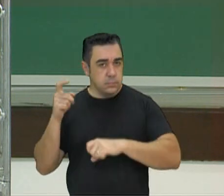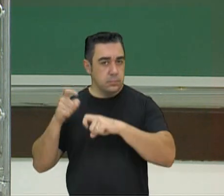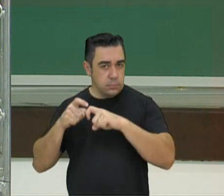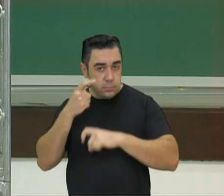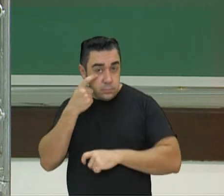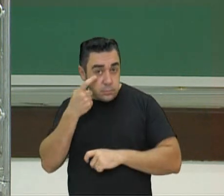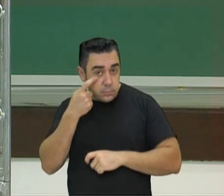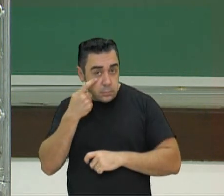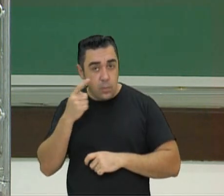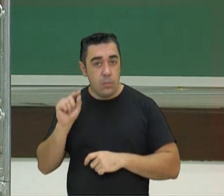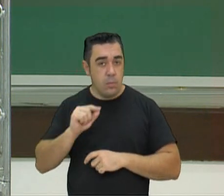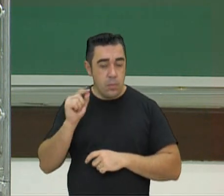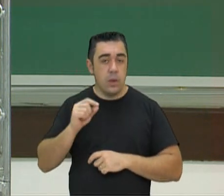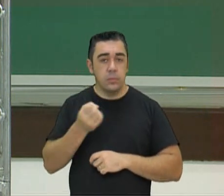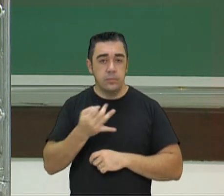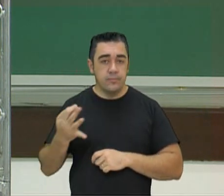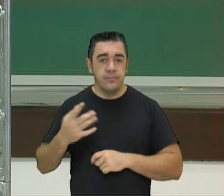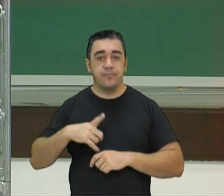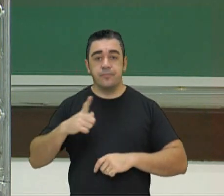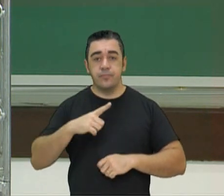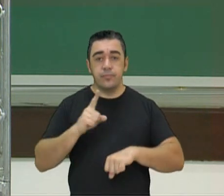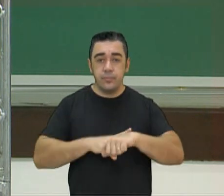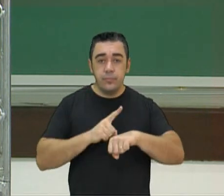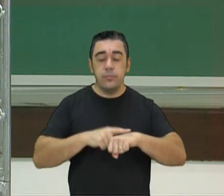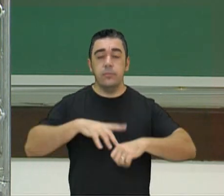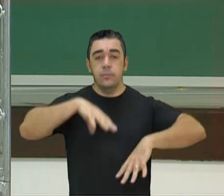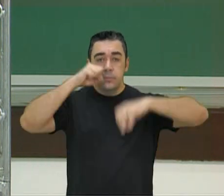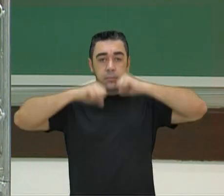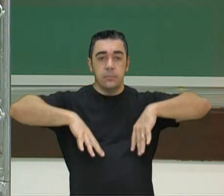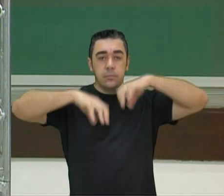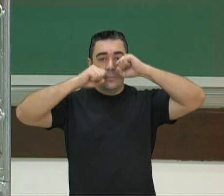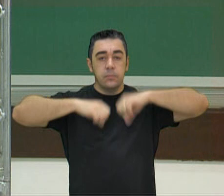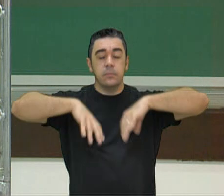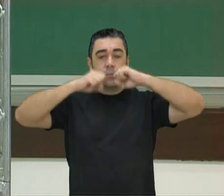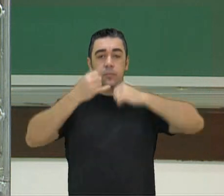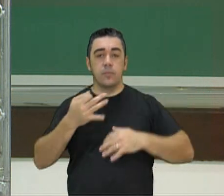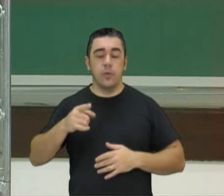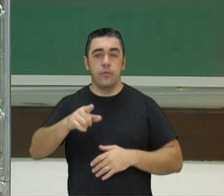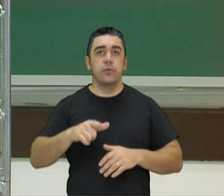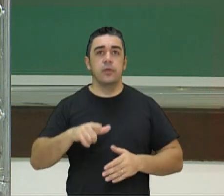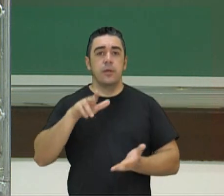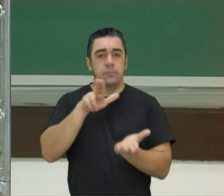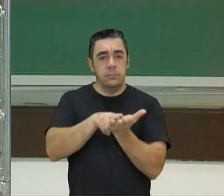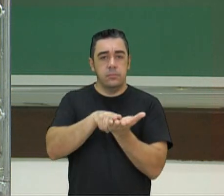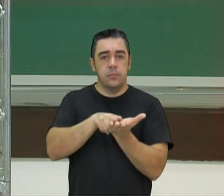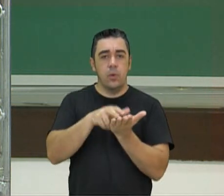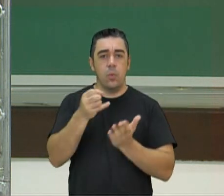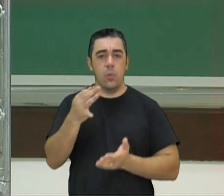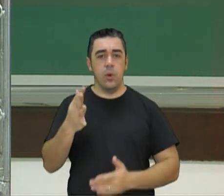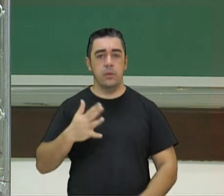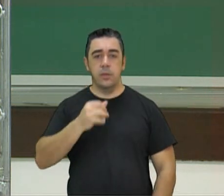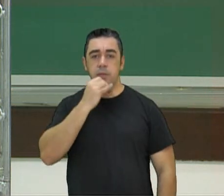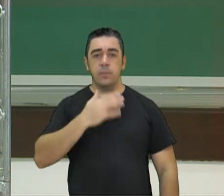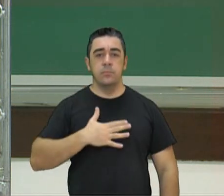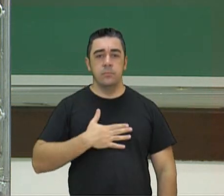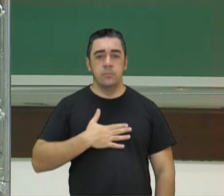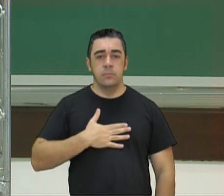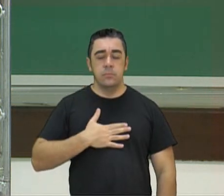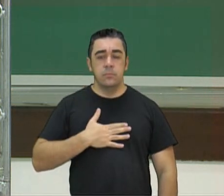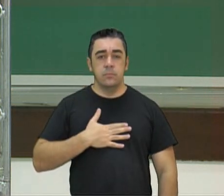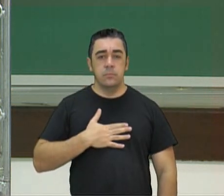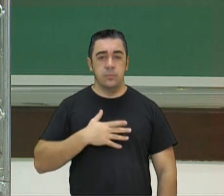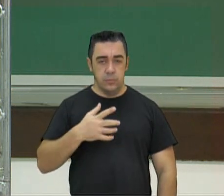verificarem a frequência respiratória de vocês em casa, né? Então, deitados mesmo ou em pé, só colocar a mão sobre